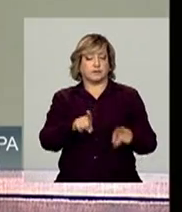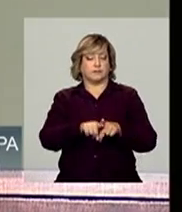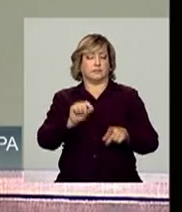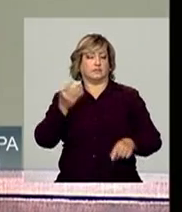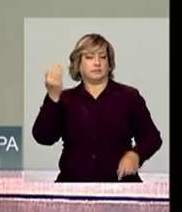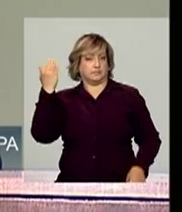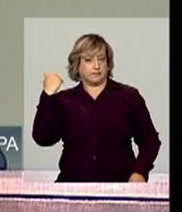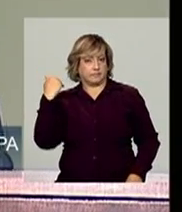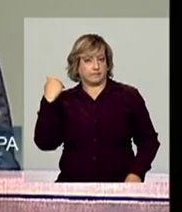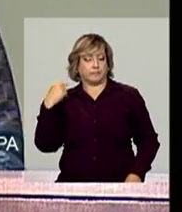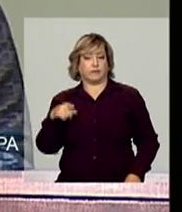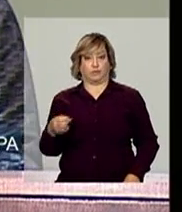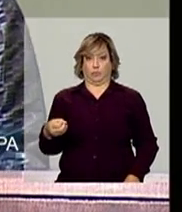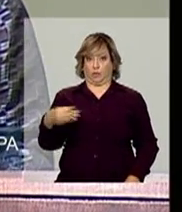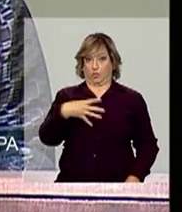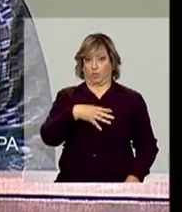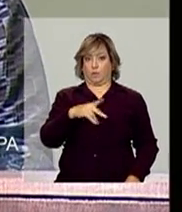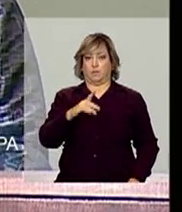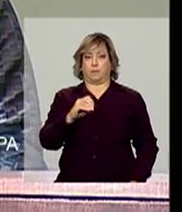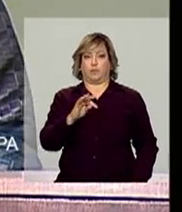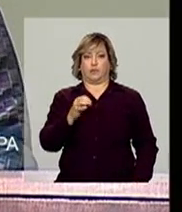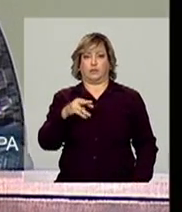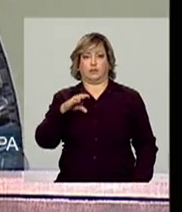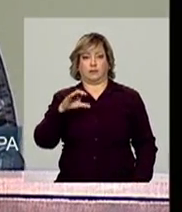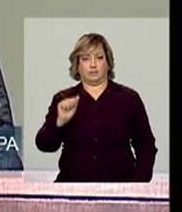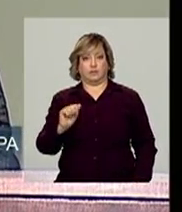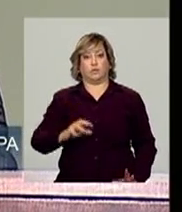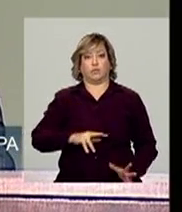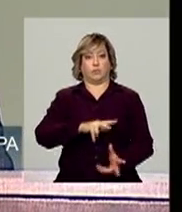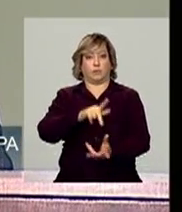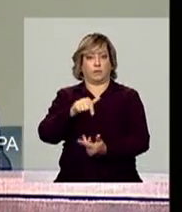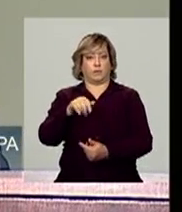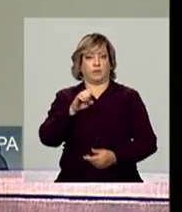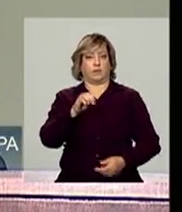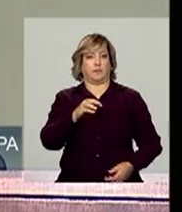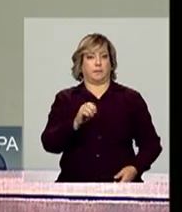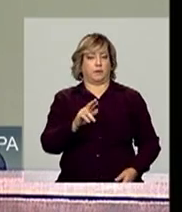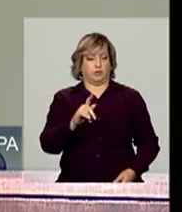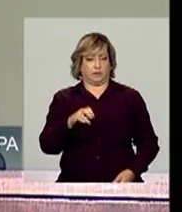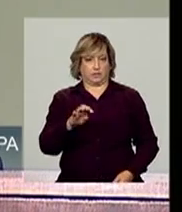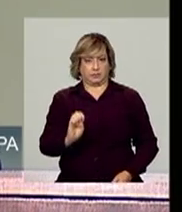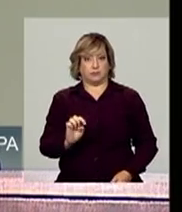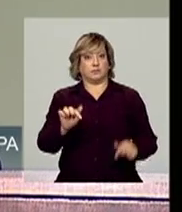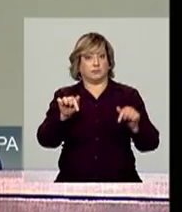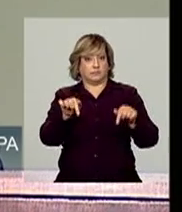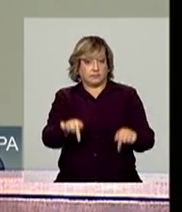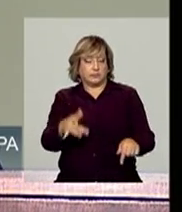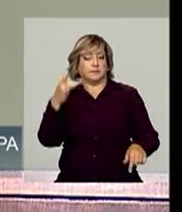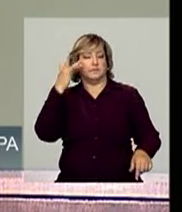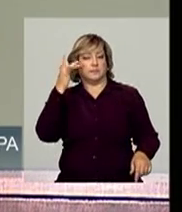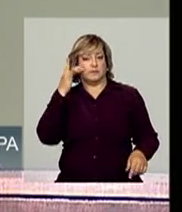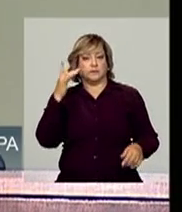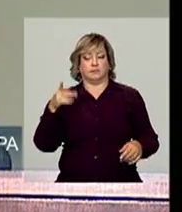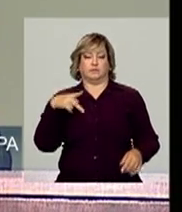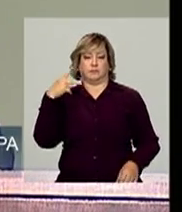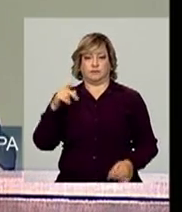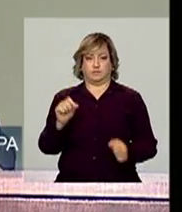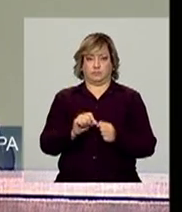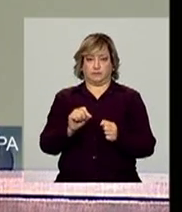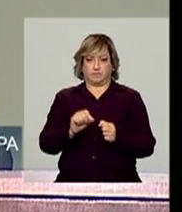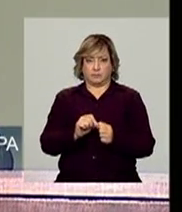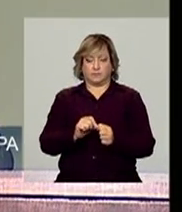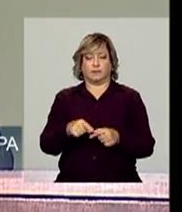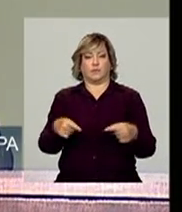época, uma nova potência global emergente. Esse estilo de fazer política, que combinava